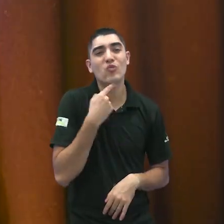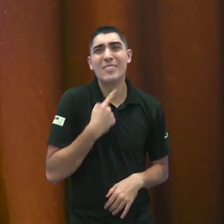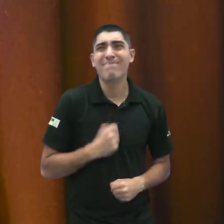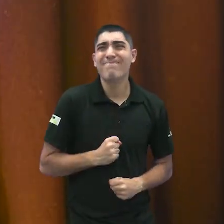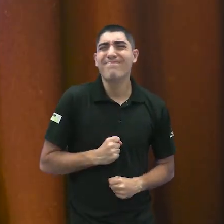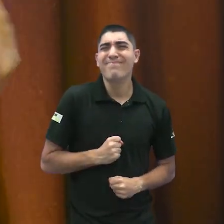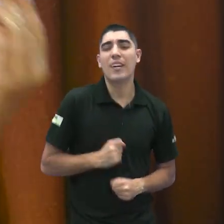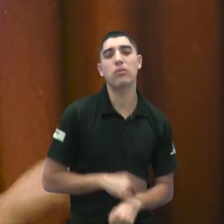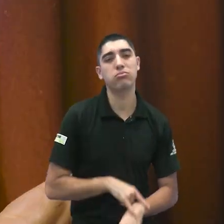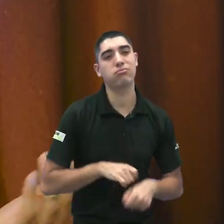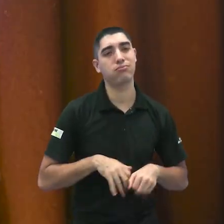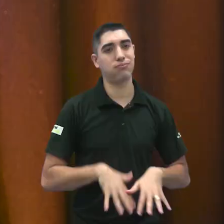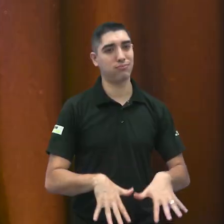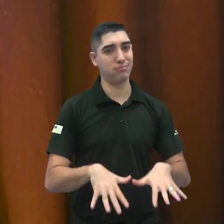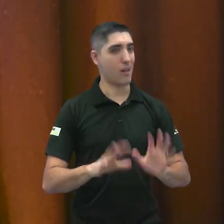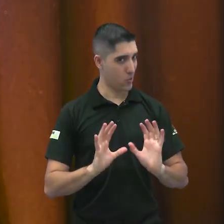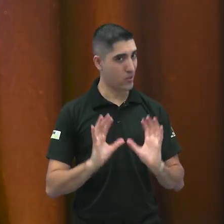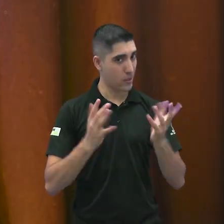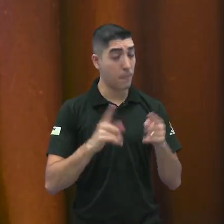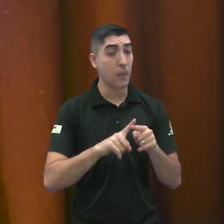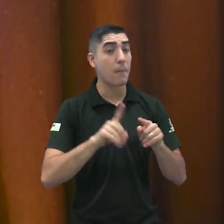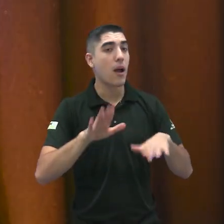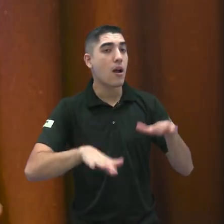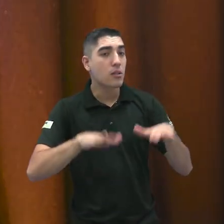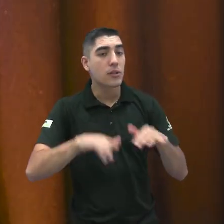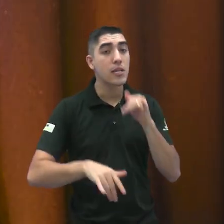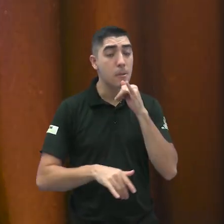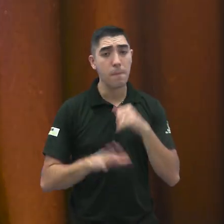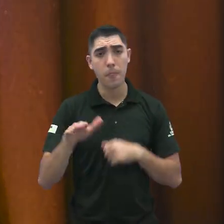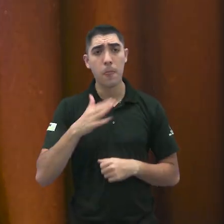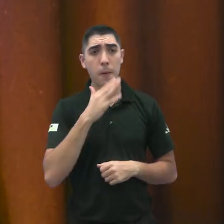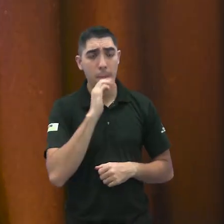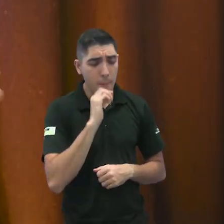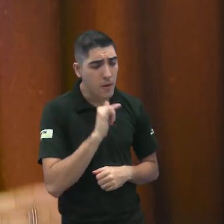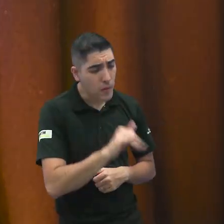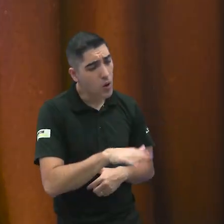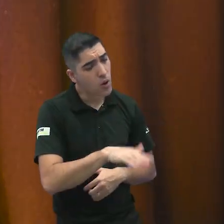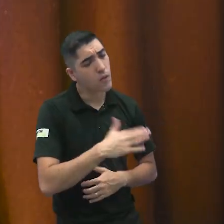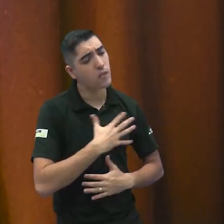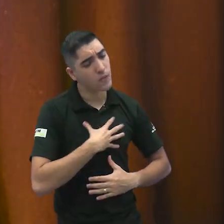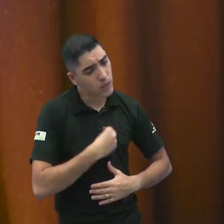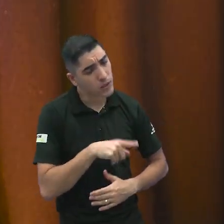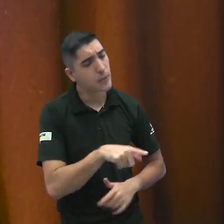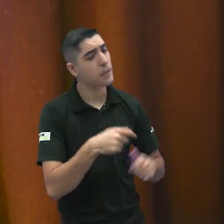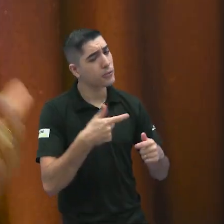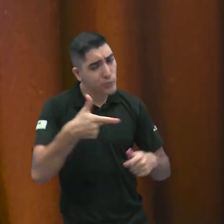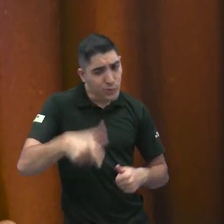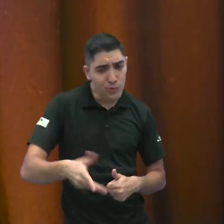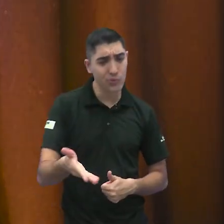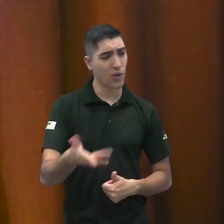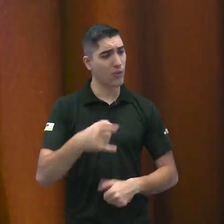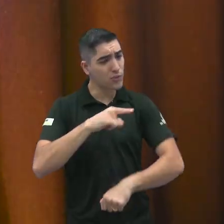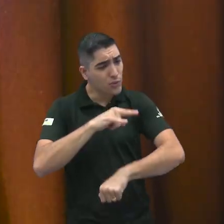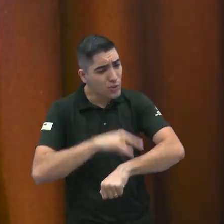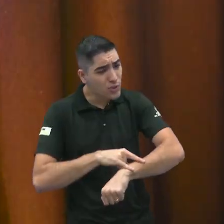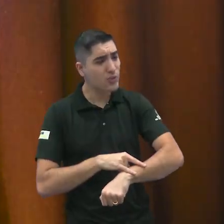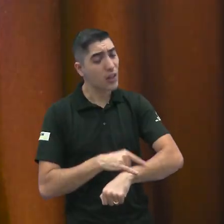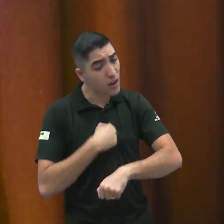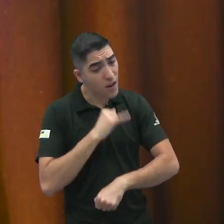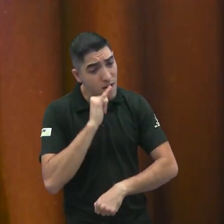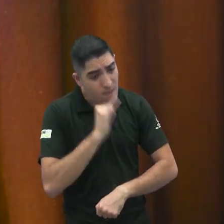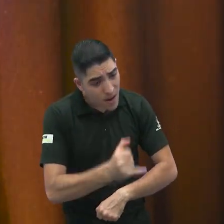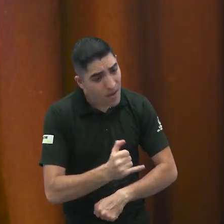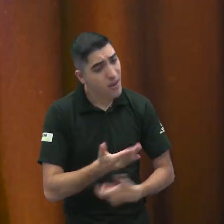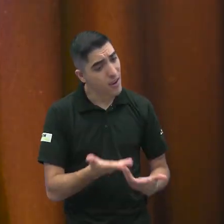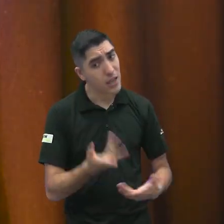conseguir. Aí o que acontece? Às vezes, por mais que o pai fale com o maior carinho do mundo, poxa filho, de novo, fez na roupa, o papai não já